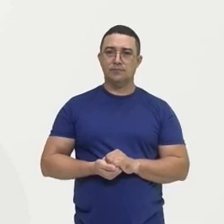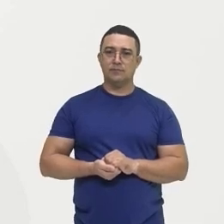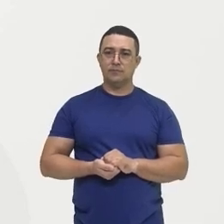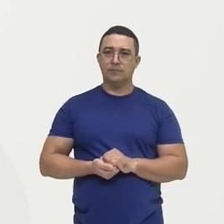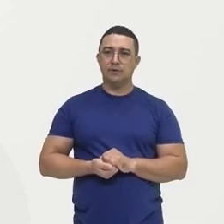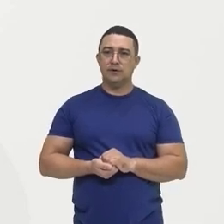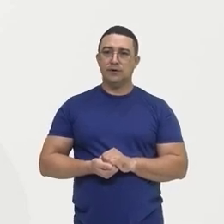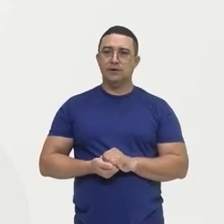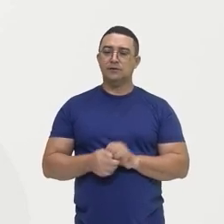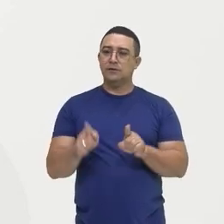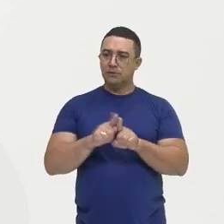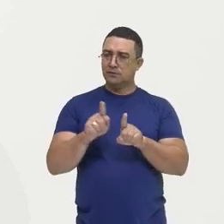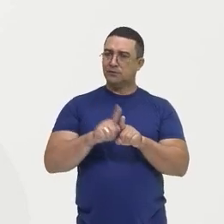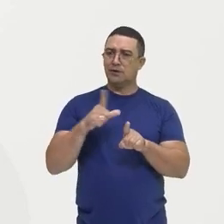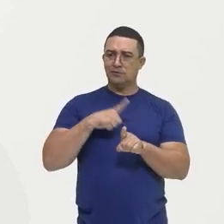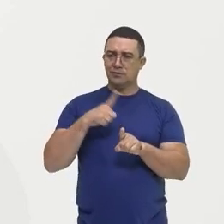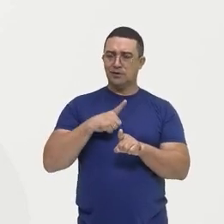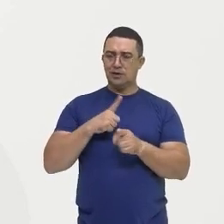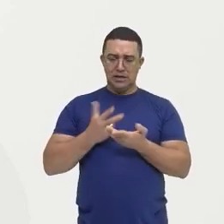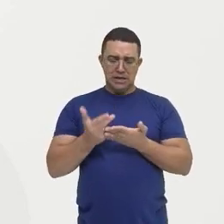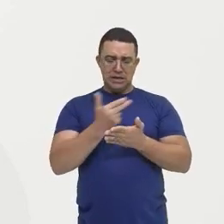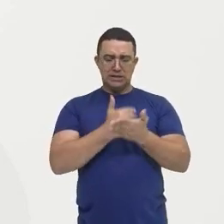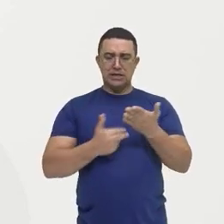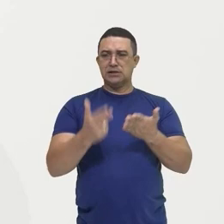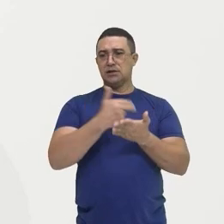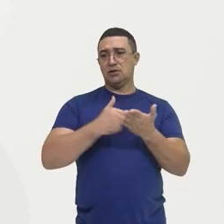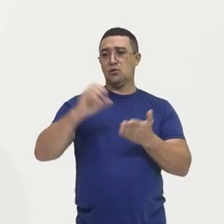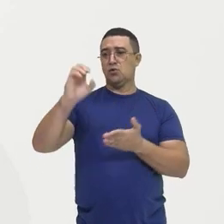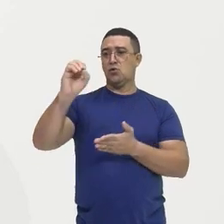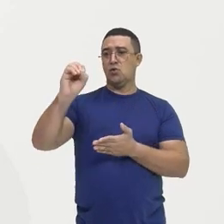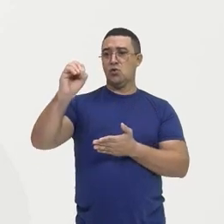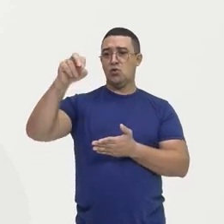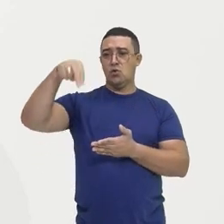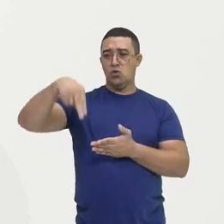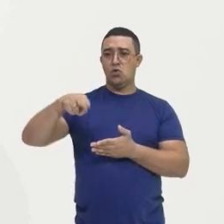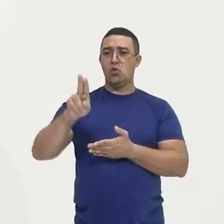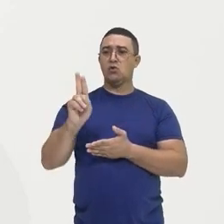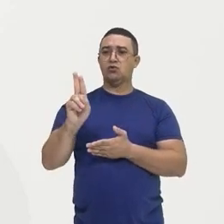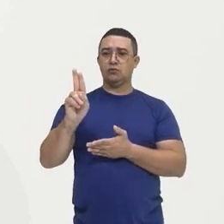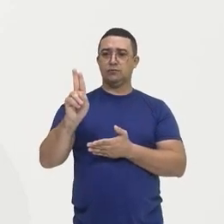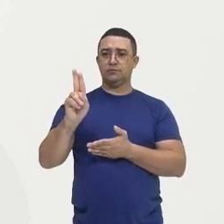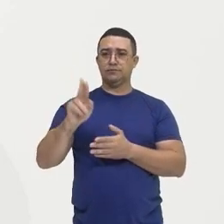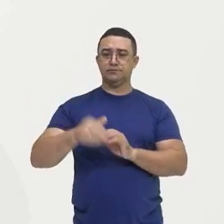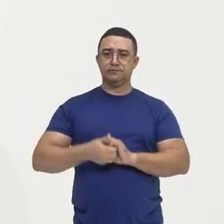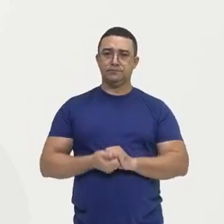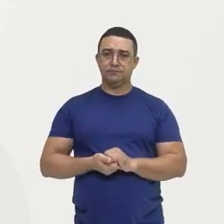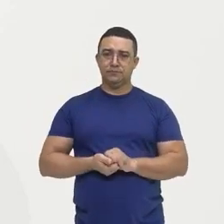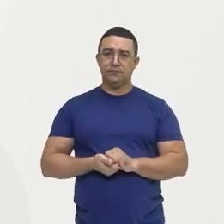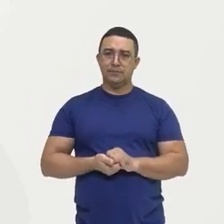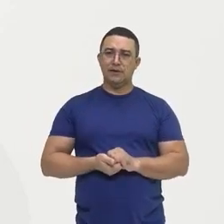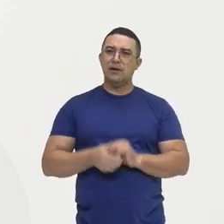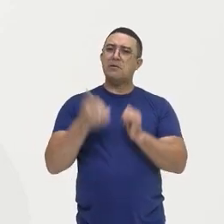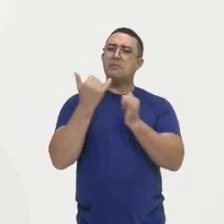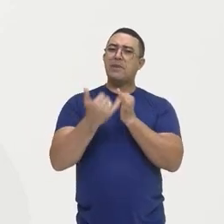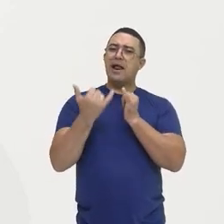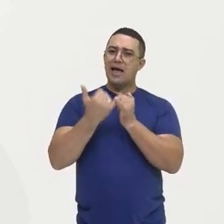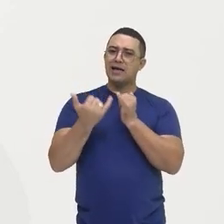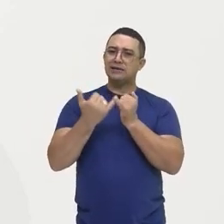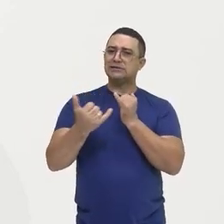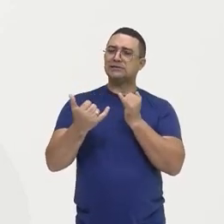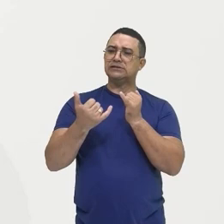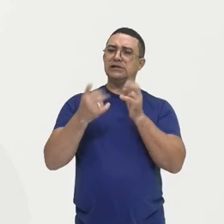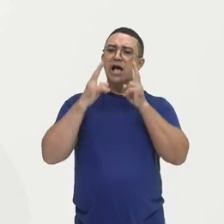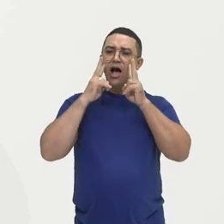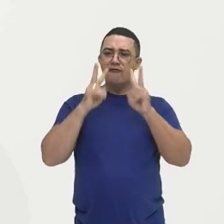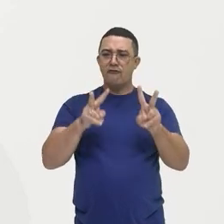emblema das Nações Unidas. E aí ele utiliza esse tipo de projeção, olha. É como se ele estivesse olhando, eu vou colocar bem